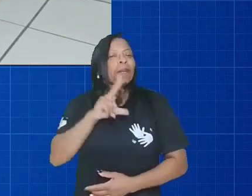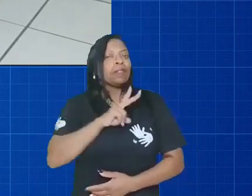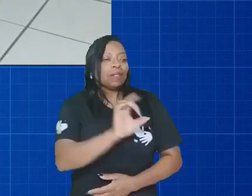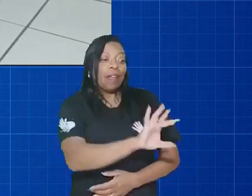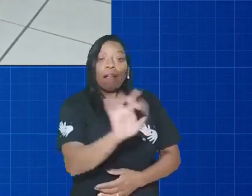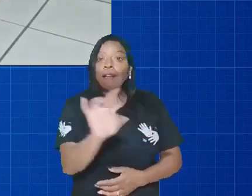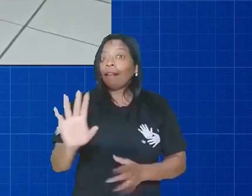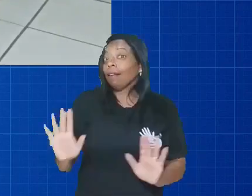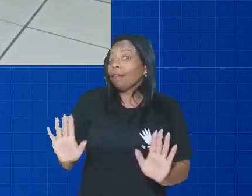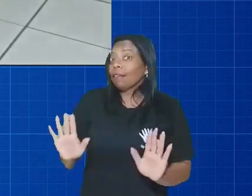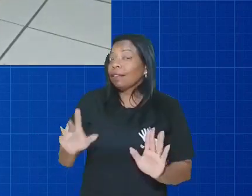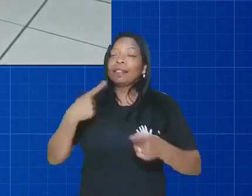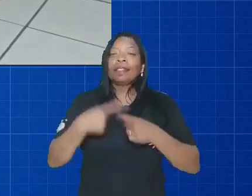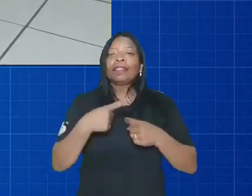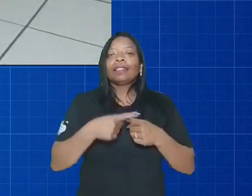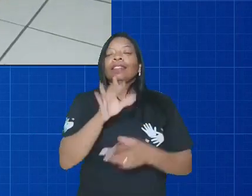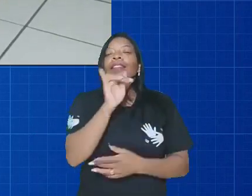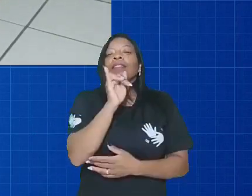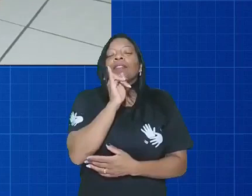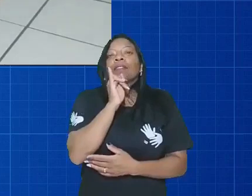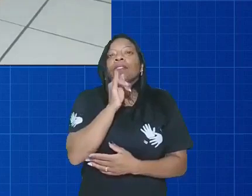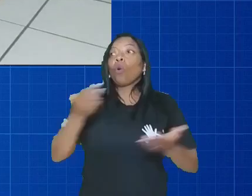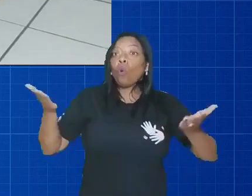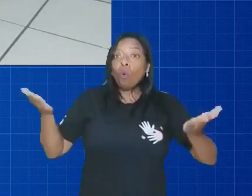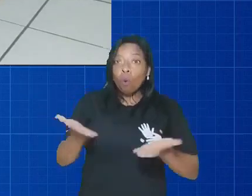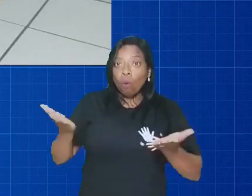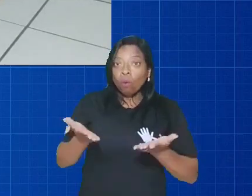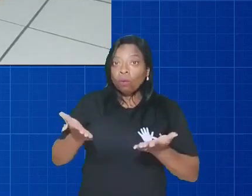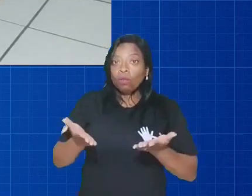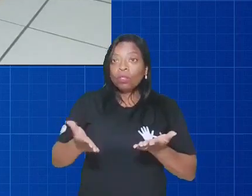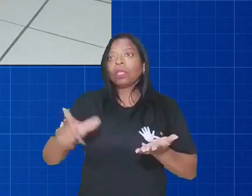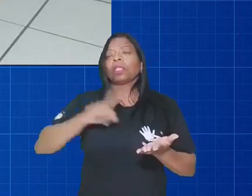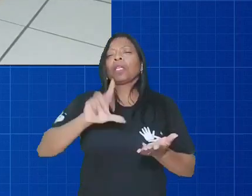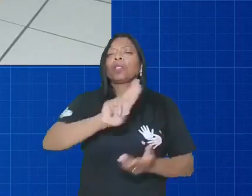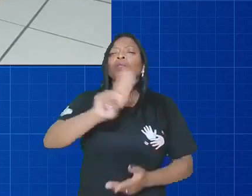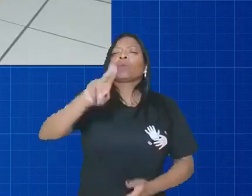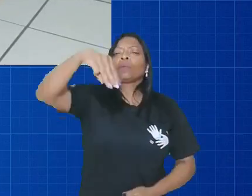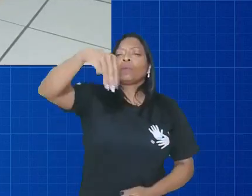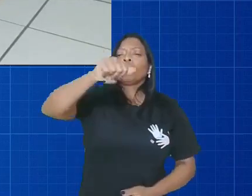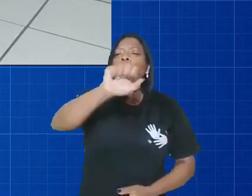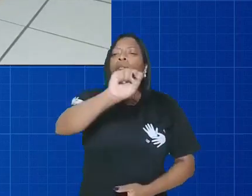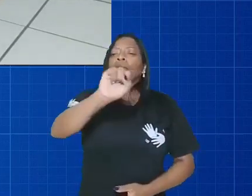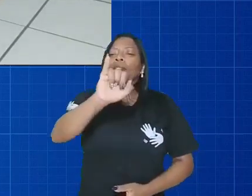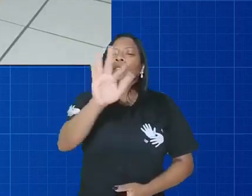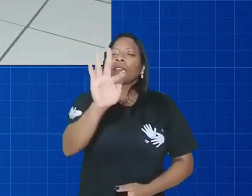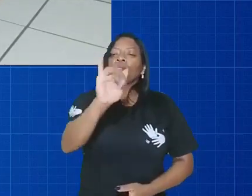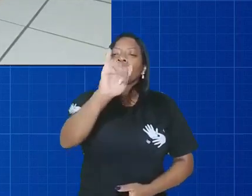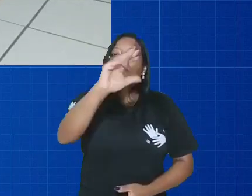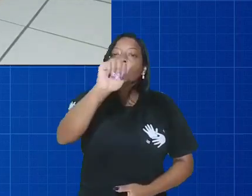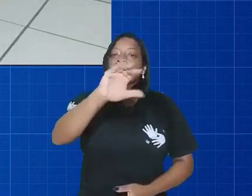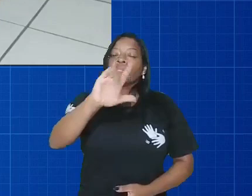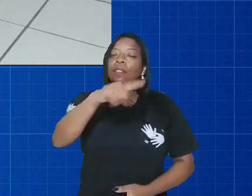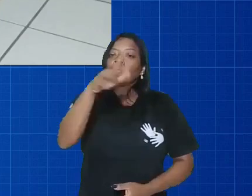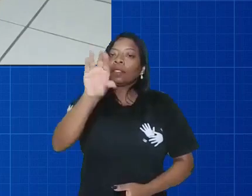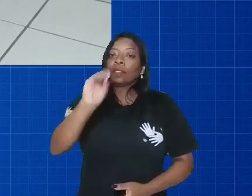Porque o que a gente percebe, Marcos, que hoje em dia é muita massificação, né? O que a massificação quer dizer? Que todo mundo é igual.